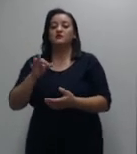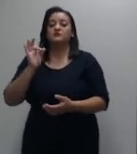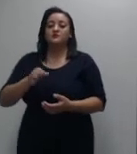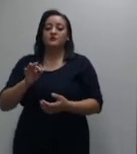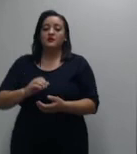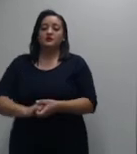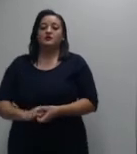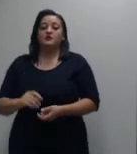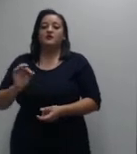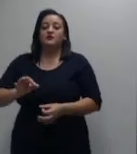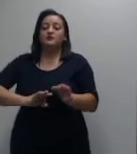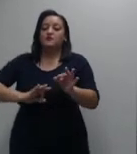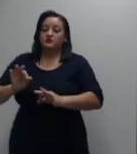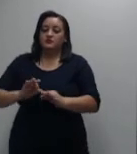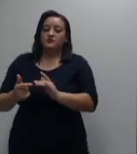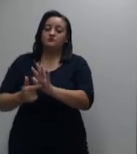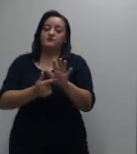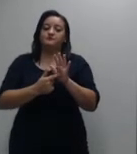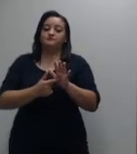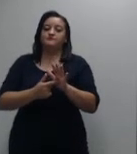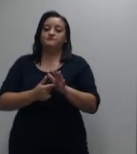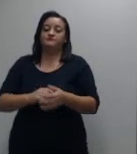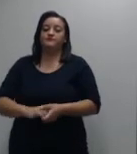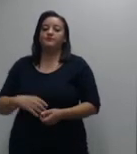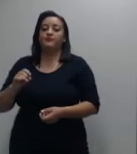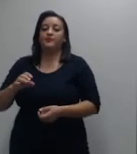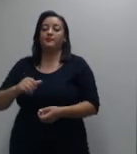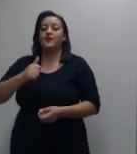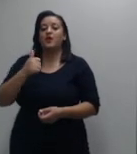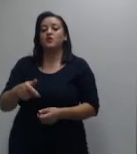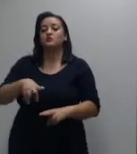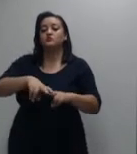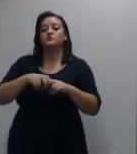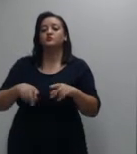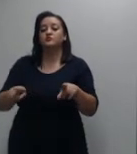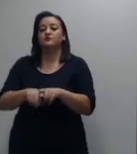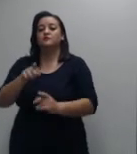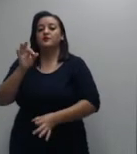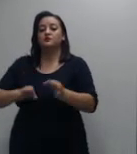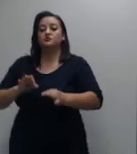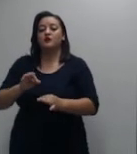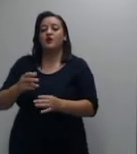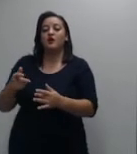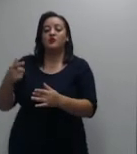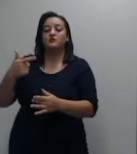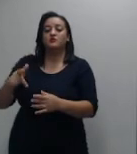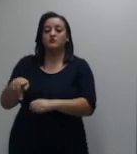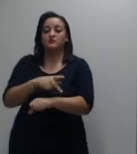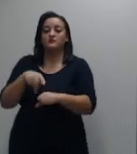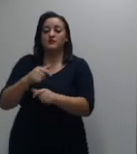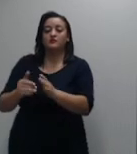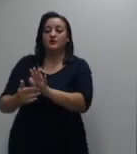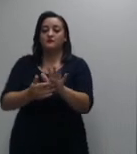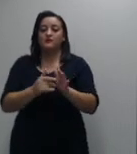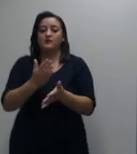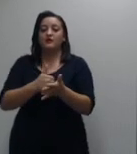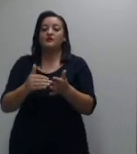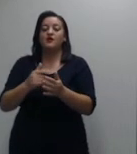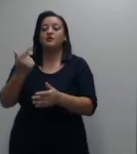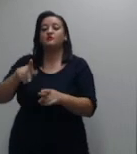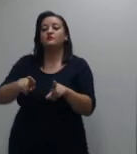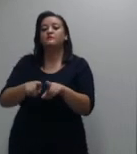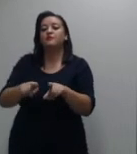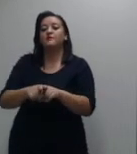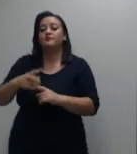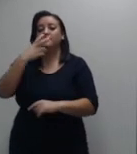tarde eu vou sair trata-se apenas de uma das motivações jogadores estrangeiros trazidos até mesmo em obter visto para